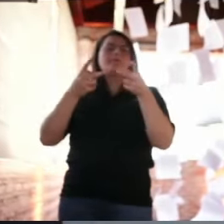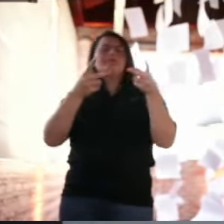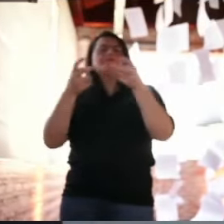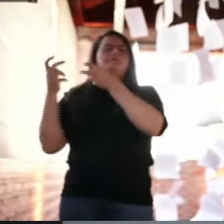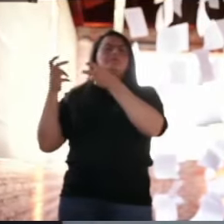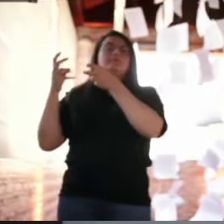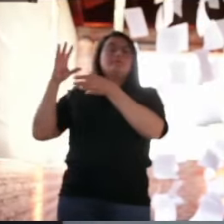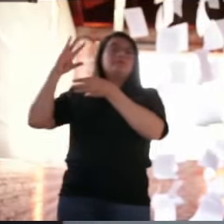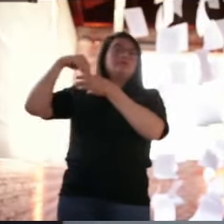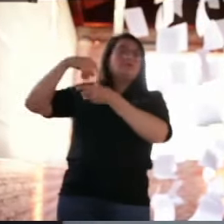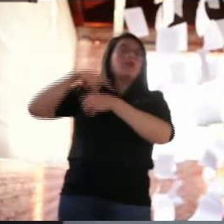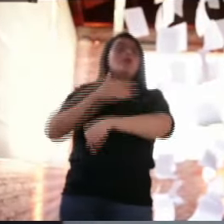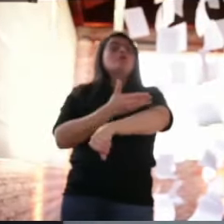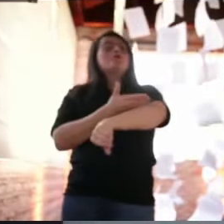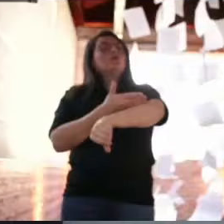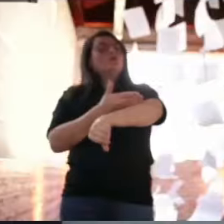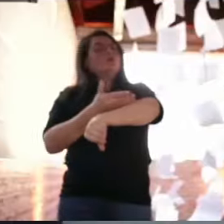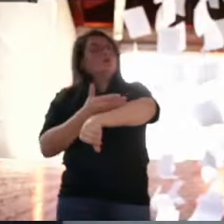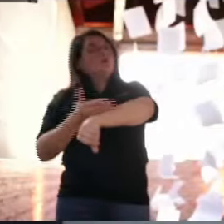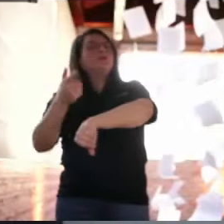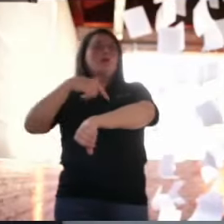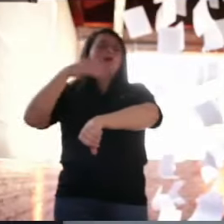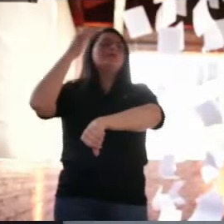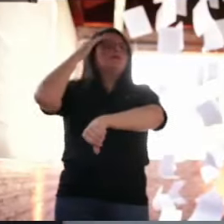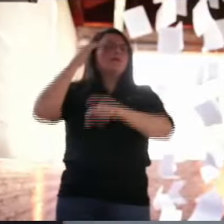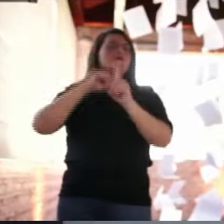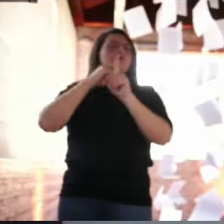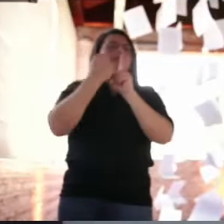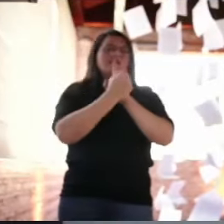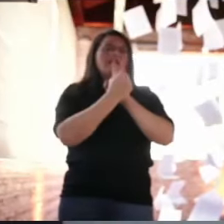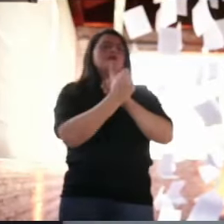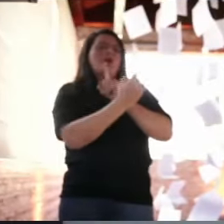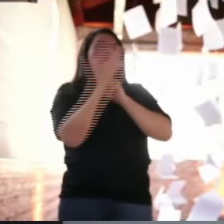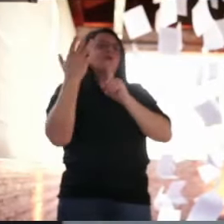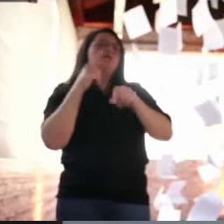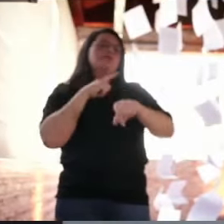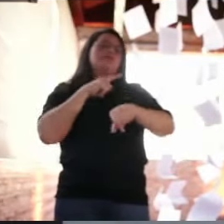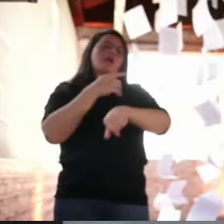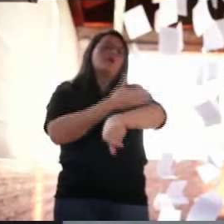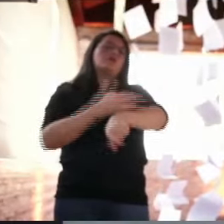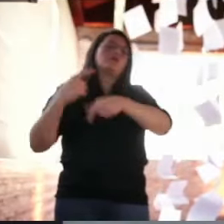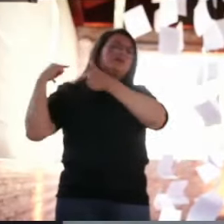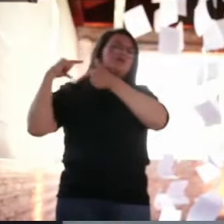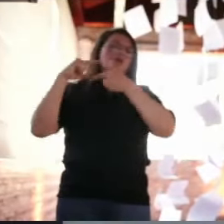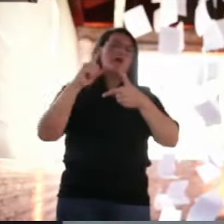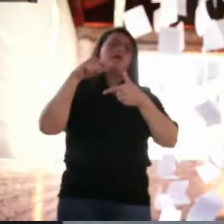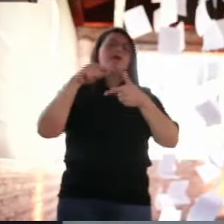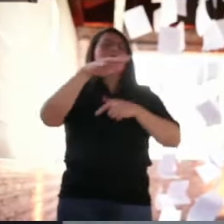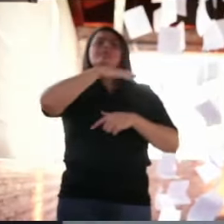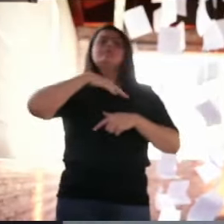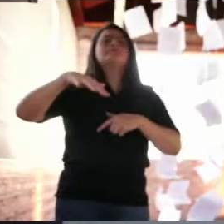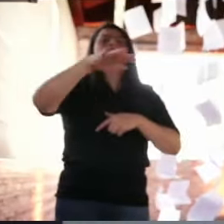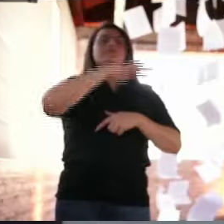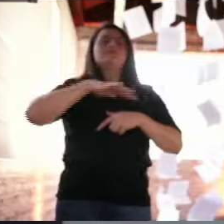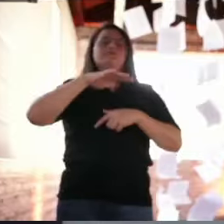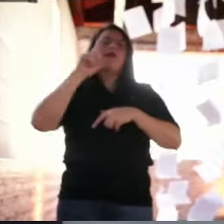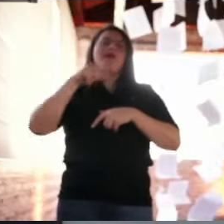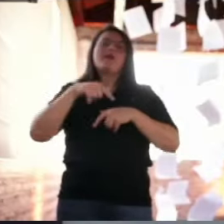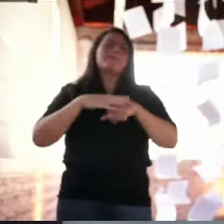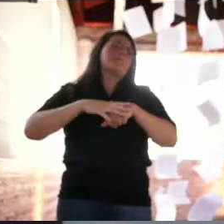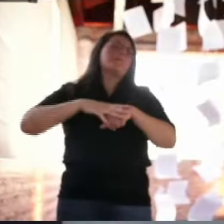existe um costume a gente sabe que Nessas cidades estáveis os costumes tradicionais são para todos né a coisa é muito mais